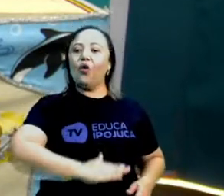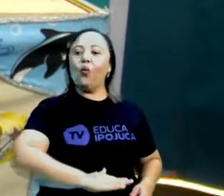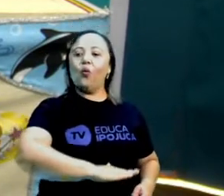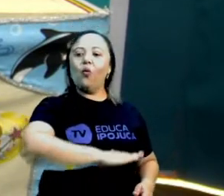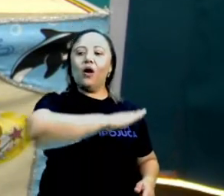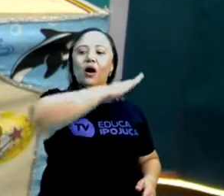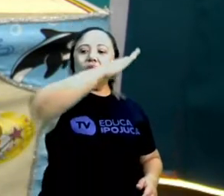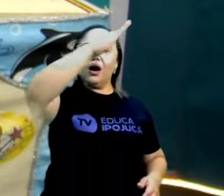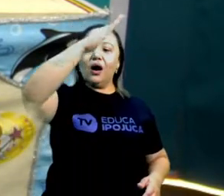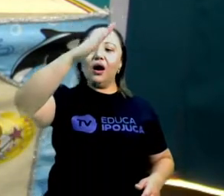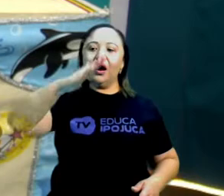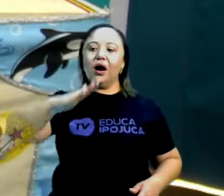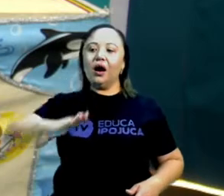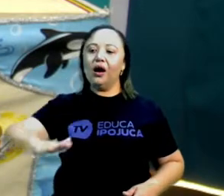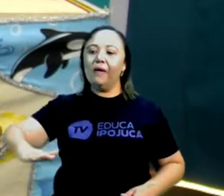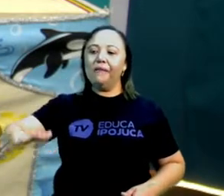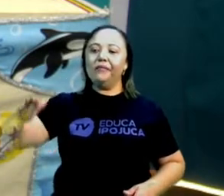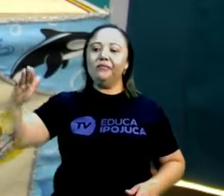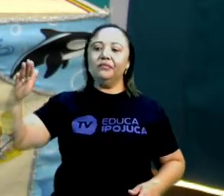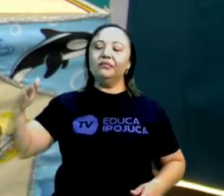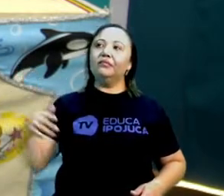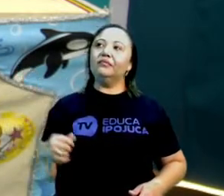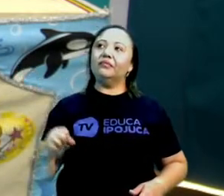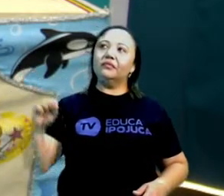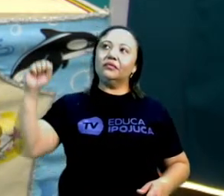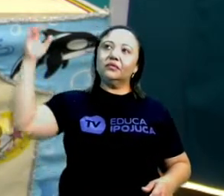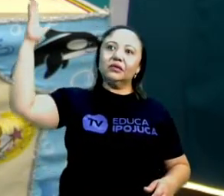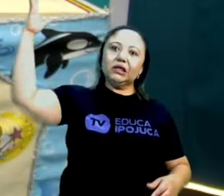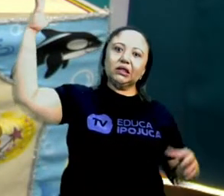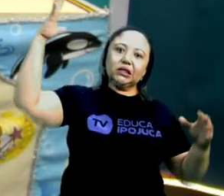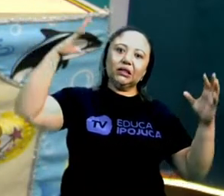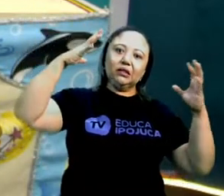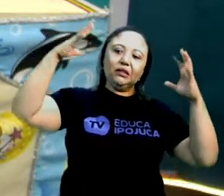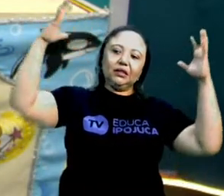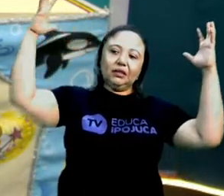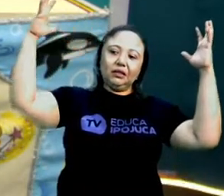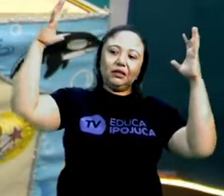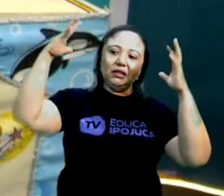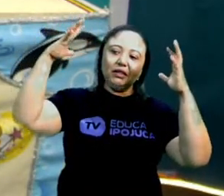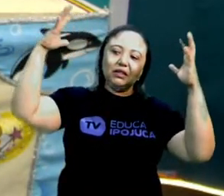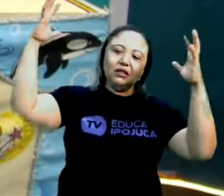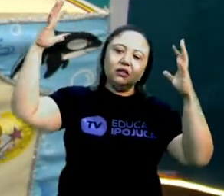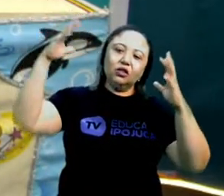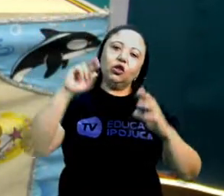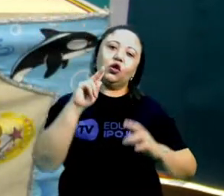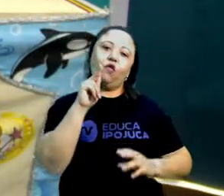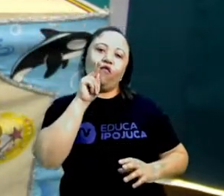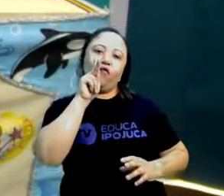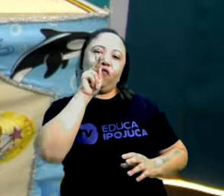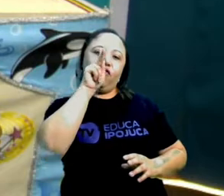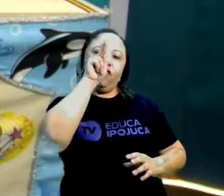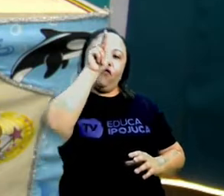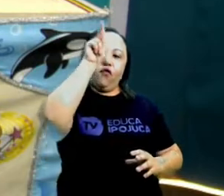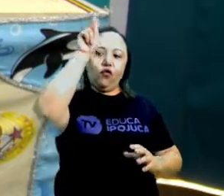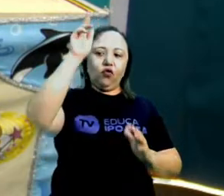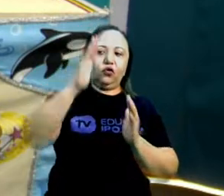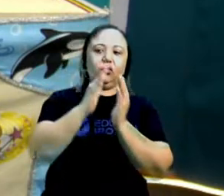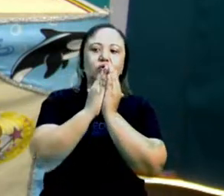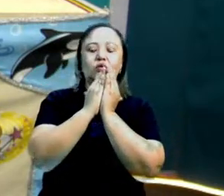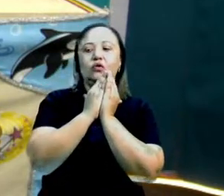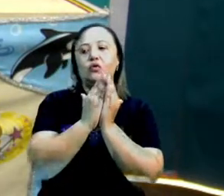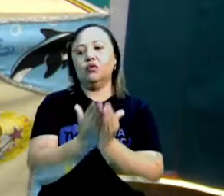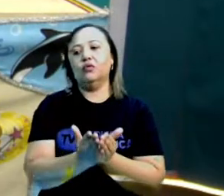mas junto com a onda, leiturinha, veio uma tempestade. Que o barco balançava para um lado